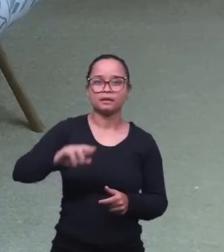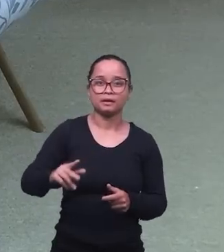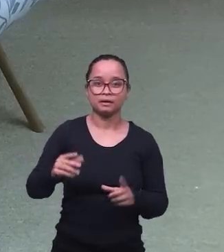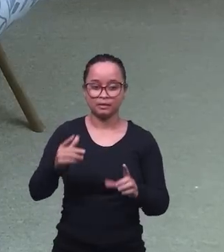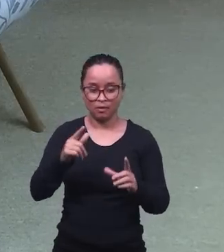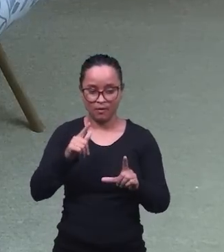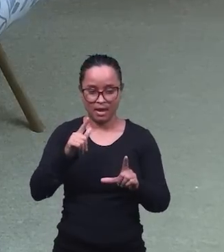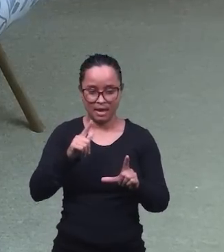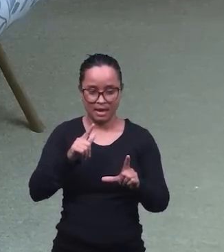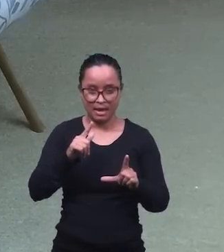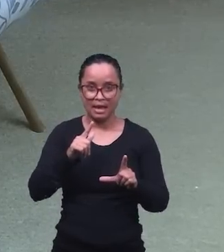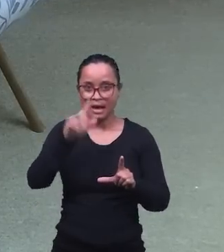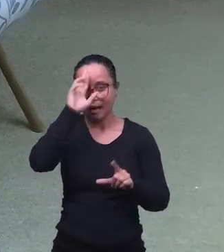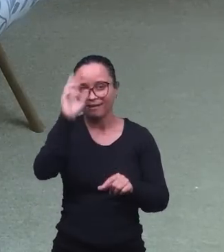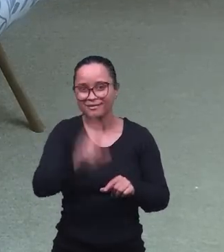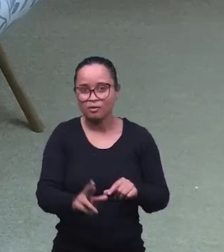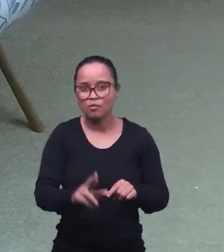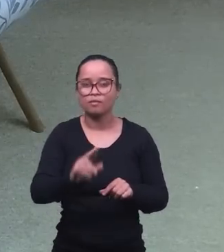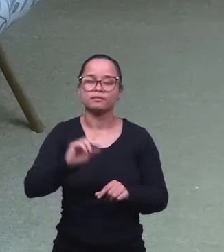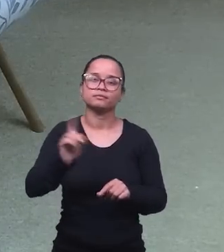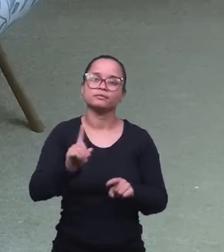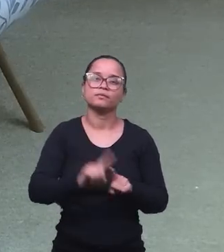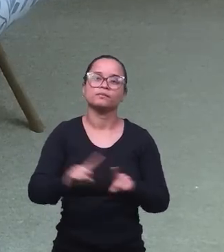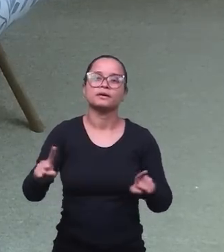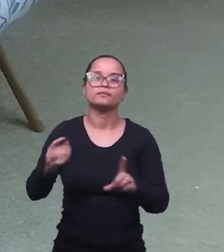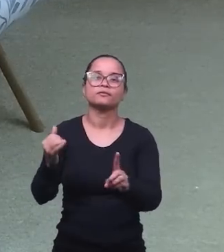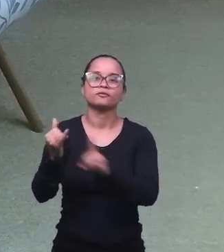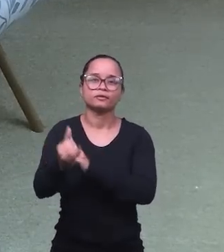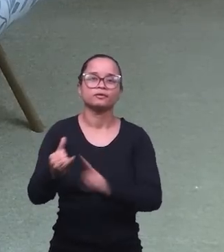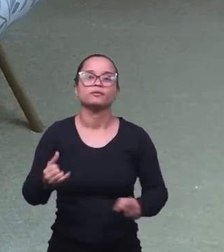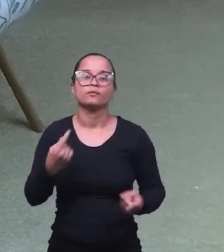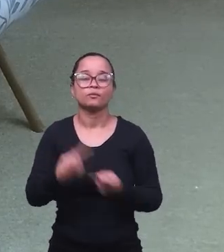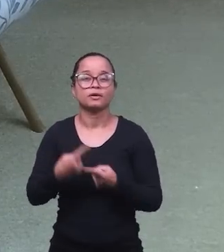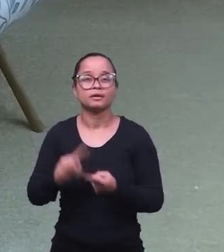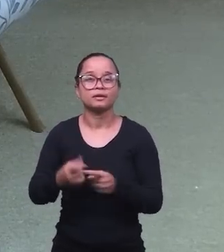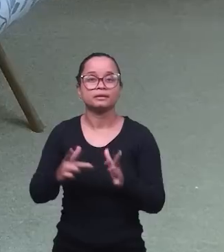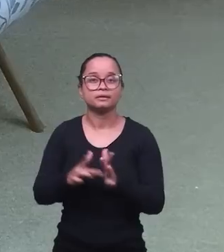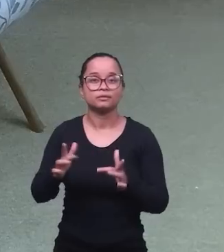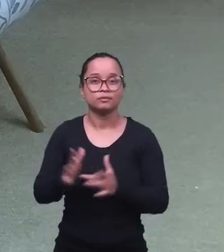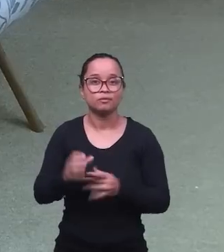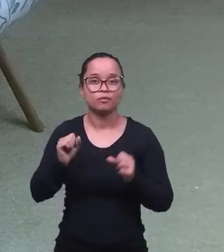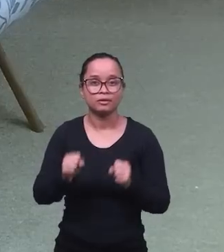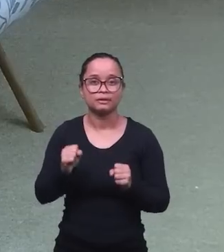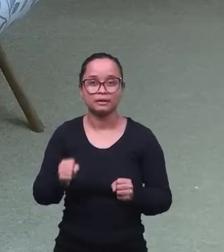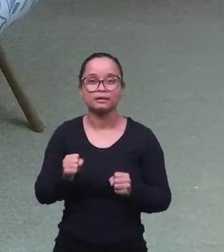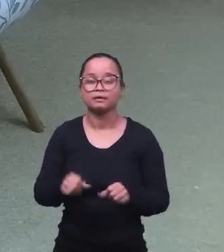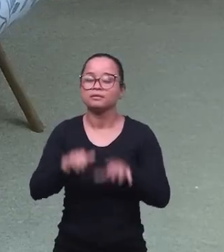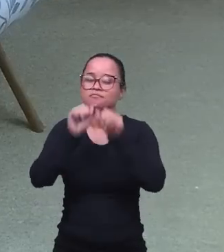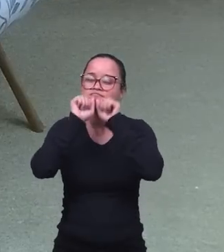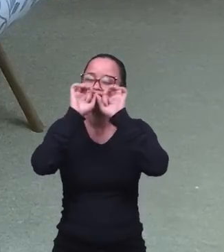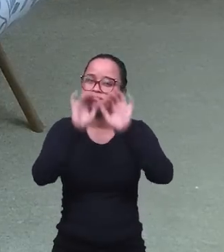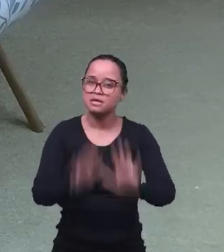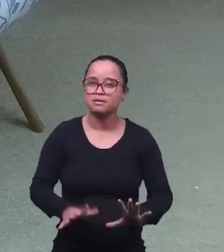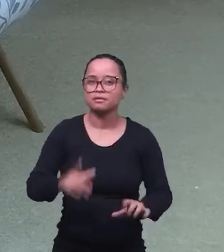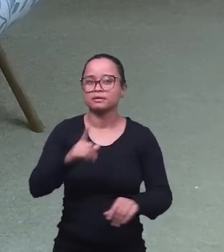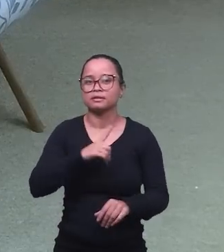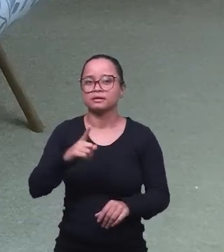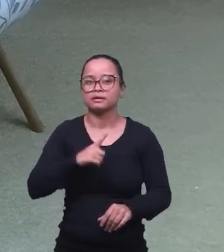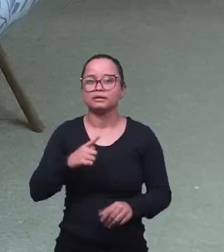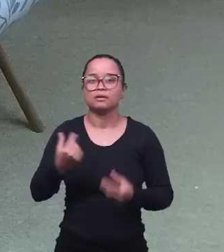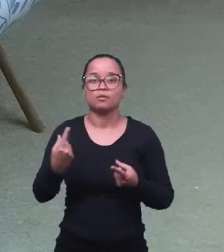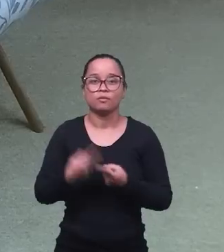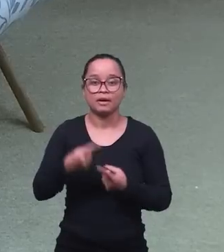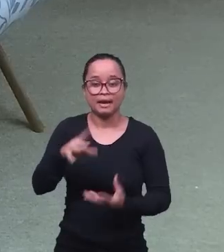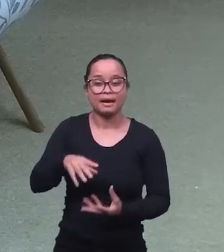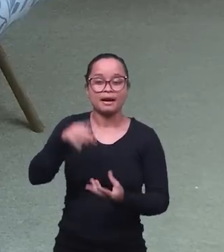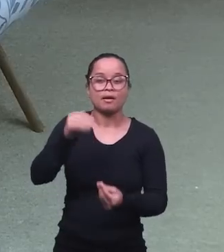Não ali a letra, mas o profético, entendendo que Jesus é aquele que pode suprir todas as nossas necessidades, né? E